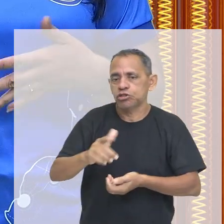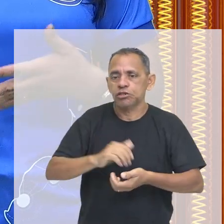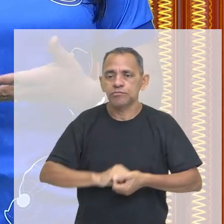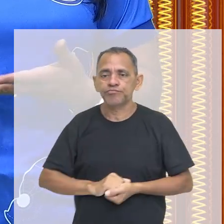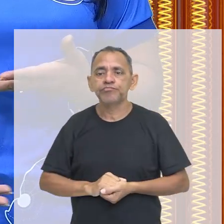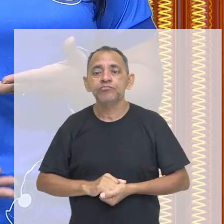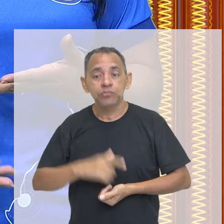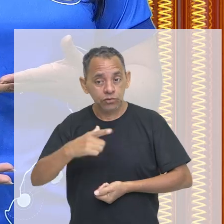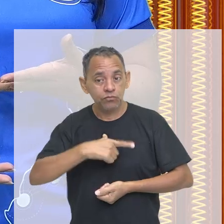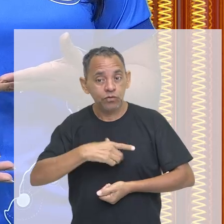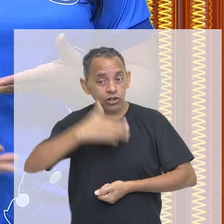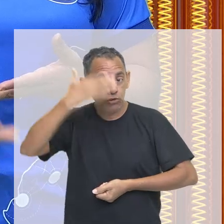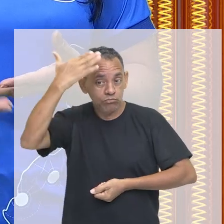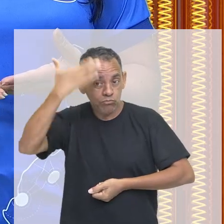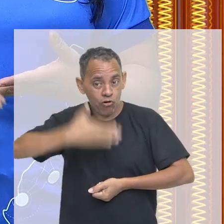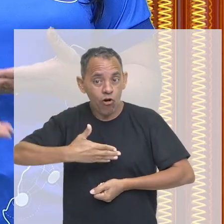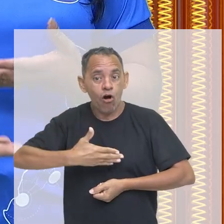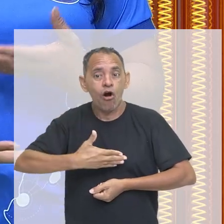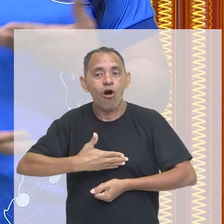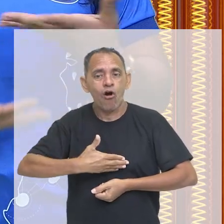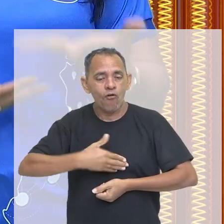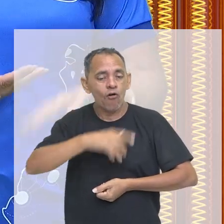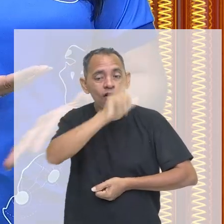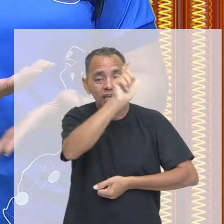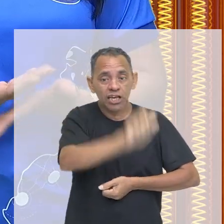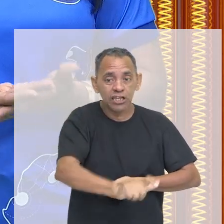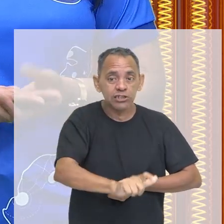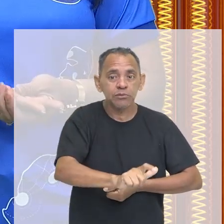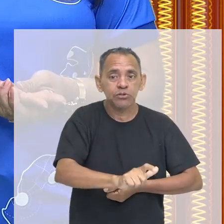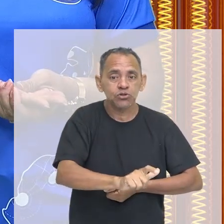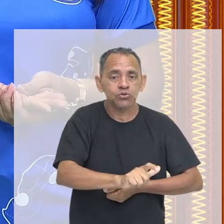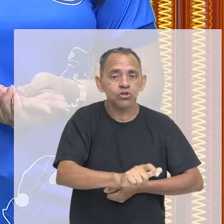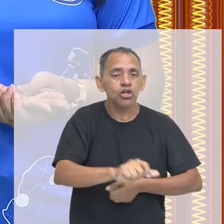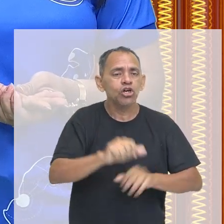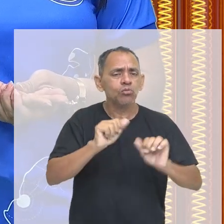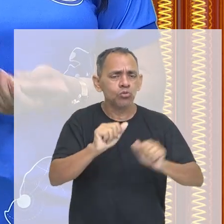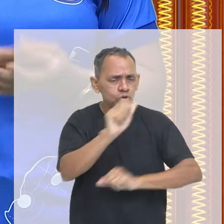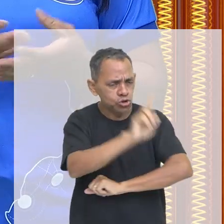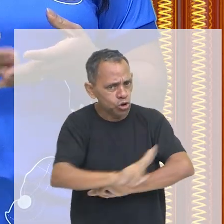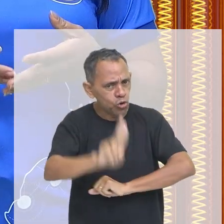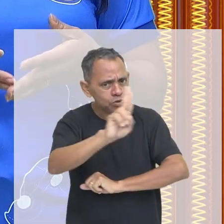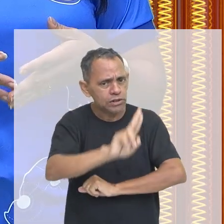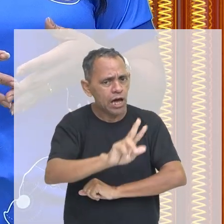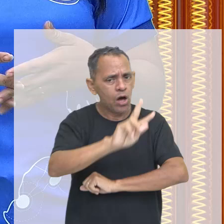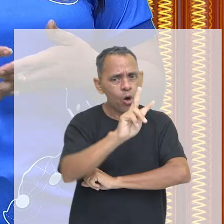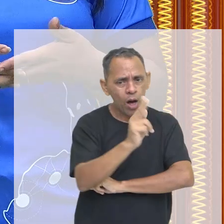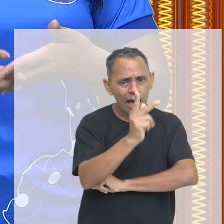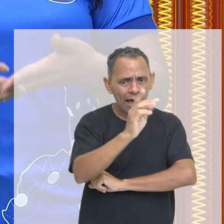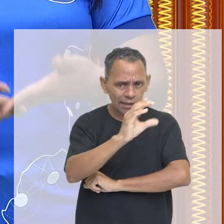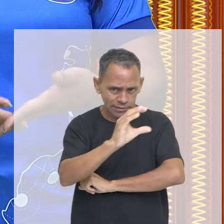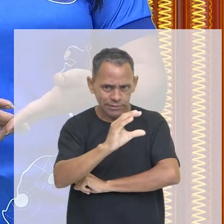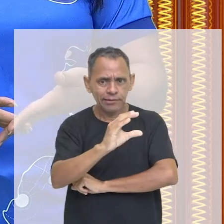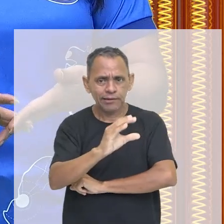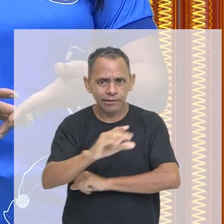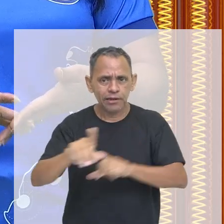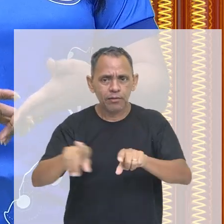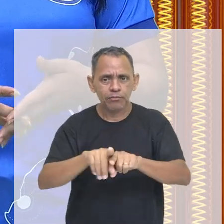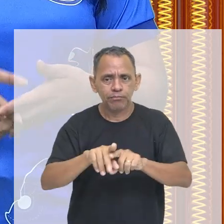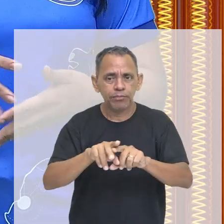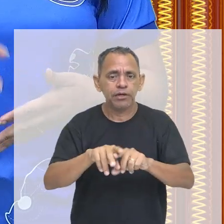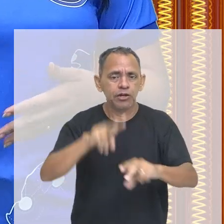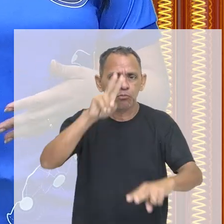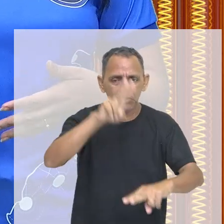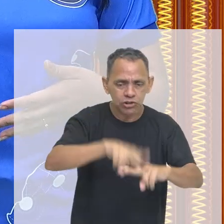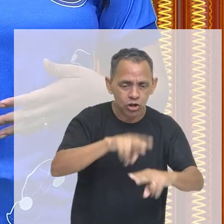injustamente e no momento da prisão houvesse ali provas que estava ilegal, ele poderia utilizar o habeas corpus